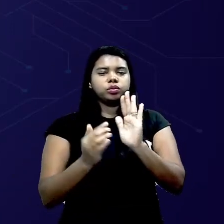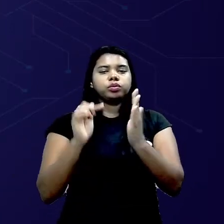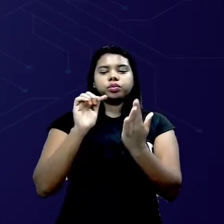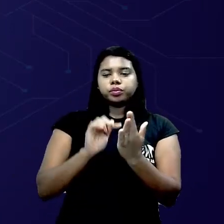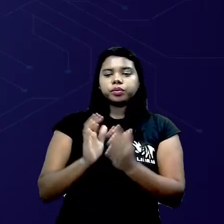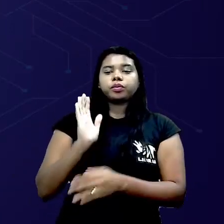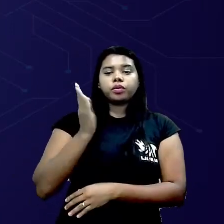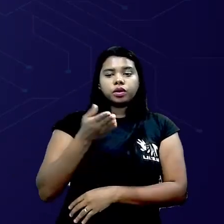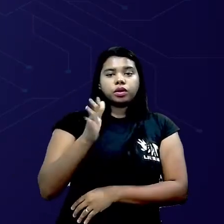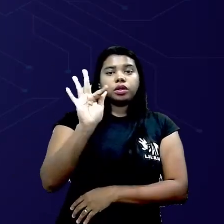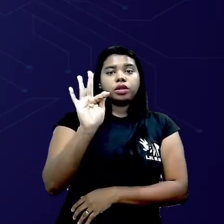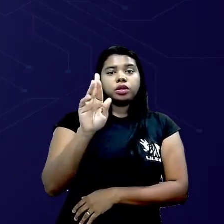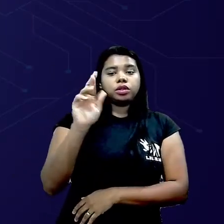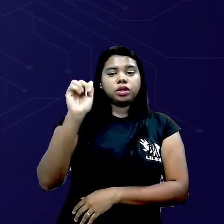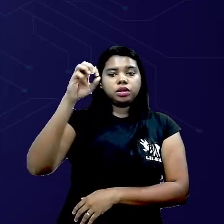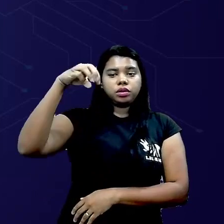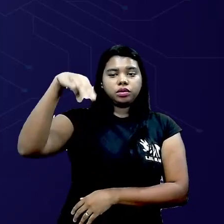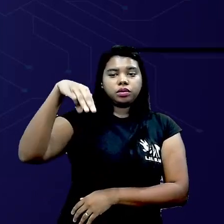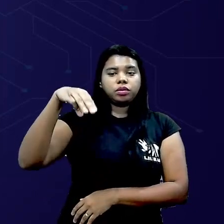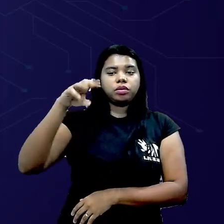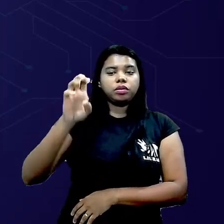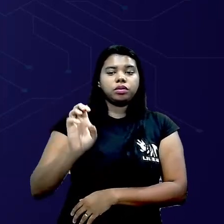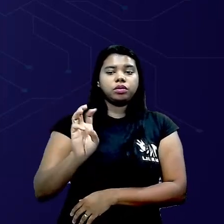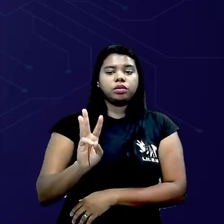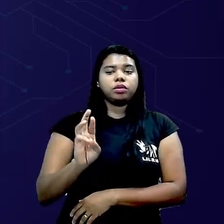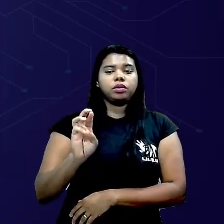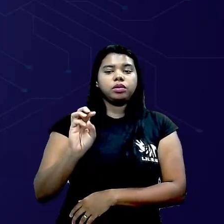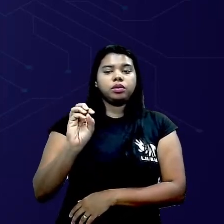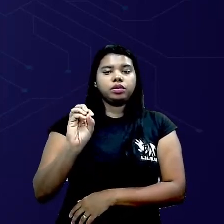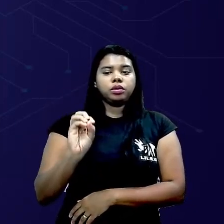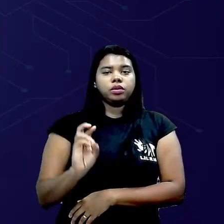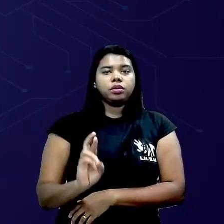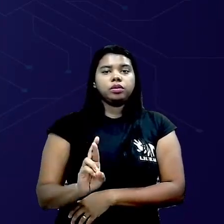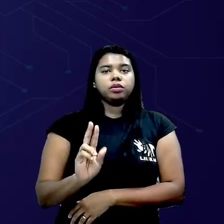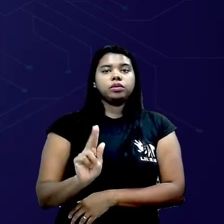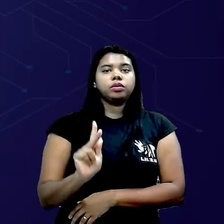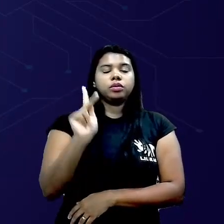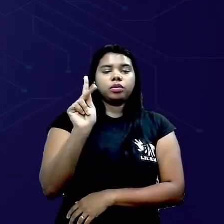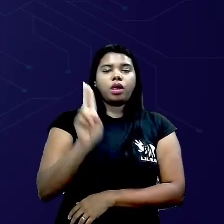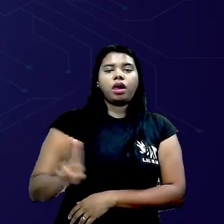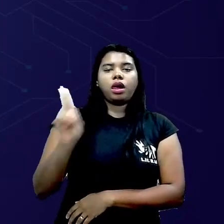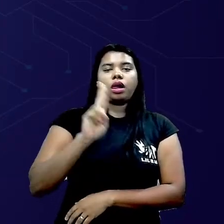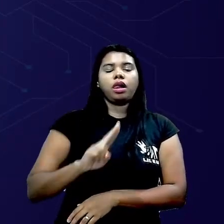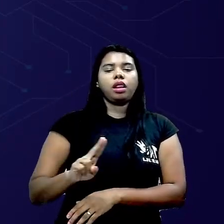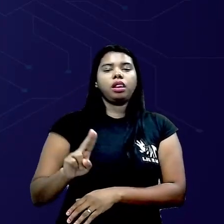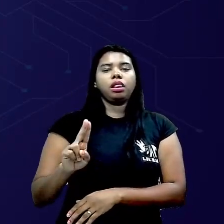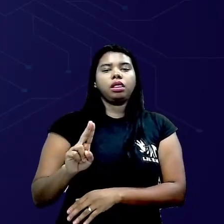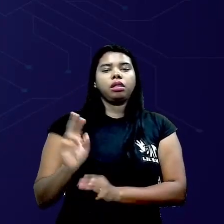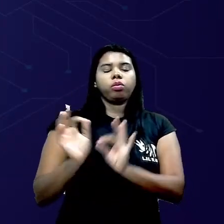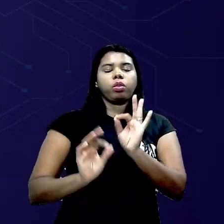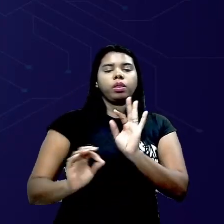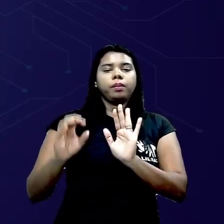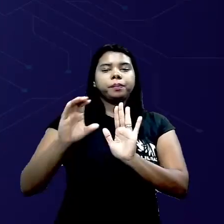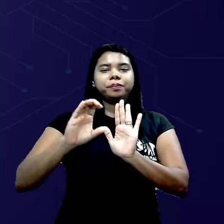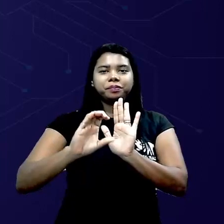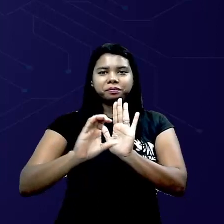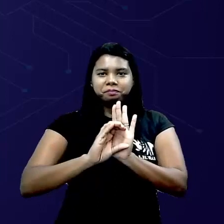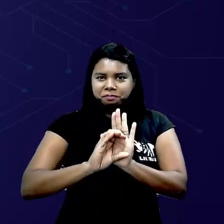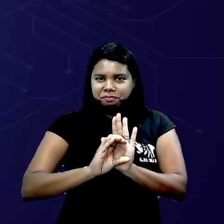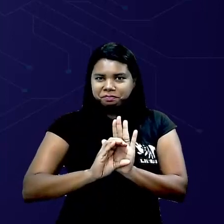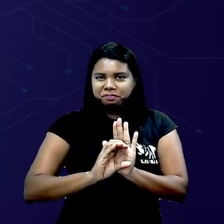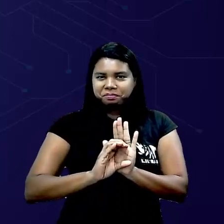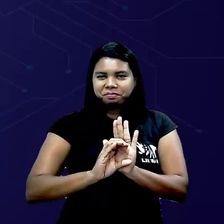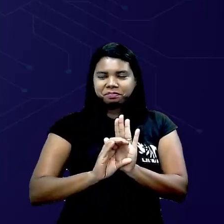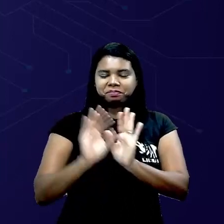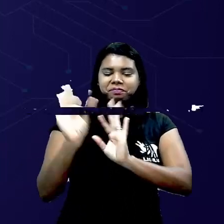ferramenta bem mais robusta, certo? Que você vai utilizar para gerar o código. É diferente. Você vai fazer as